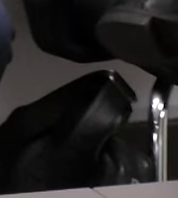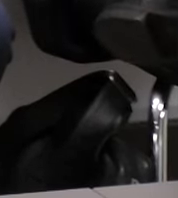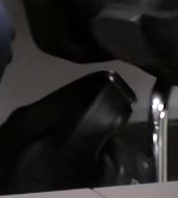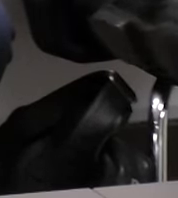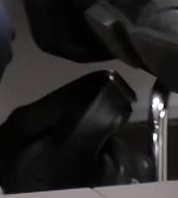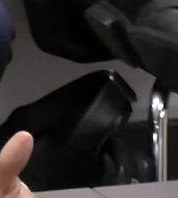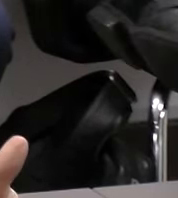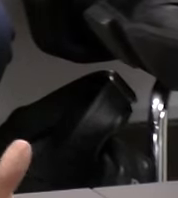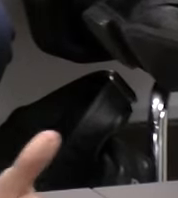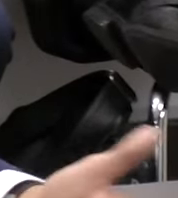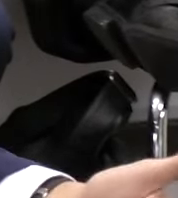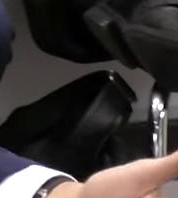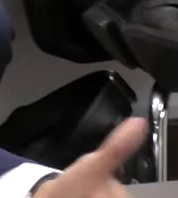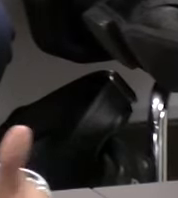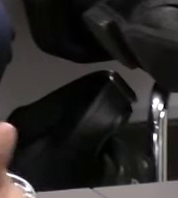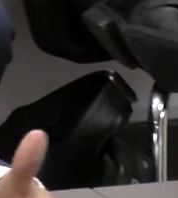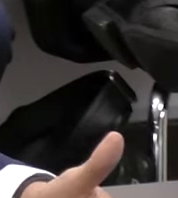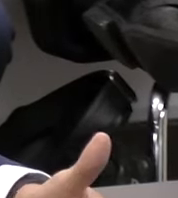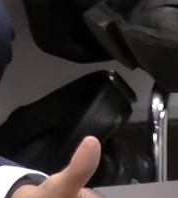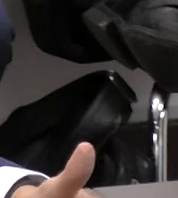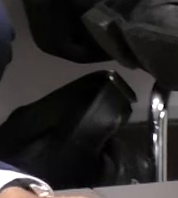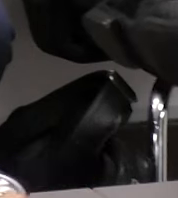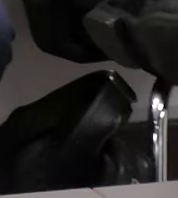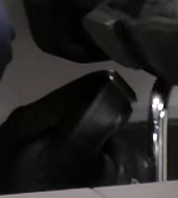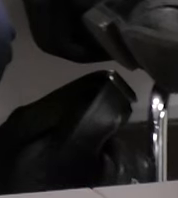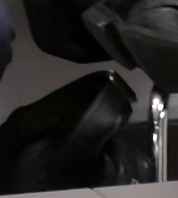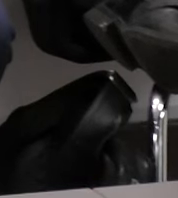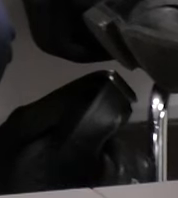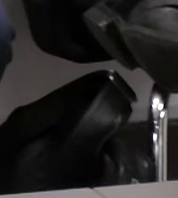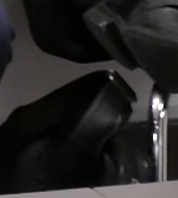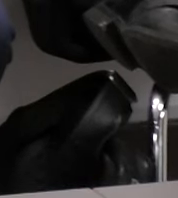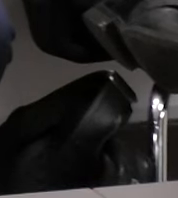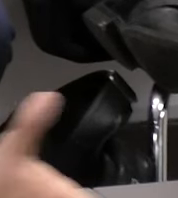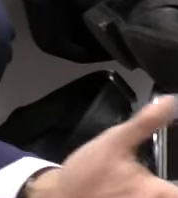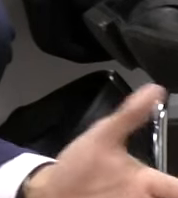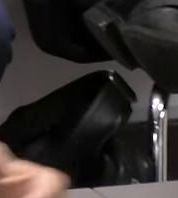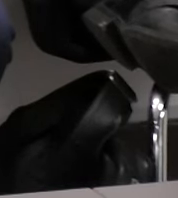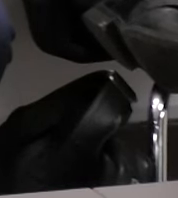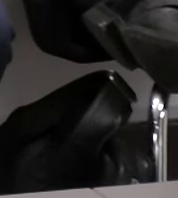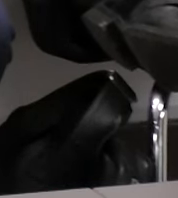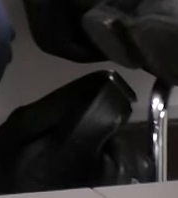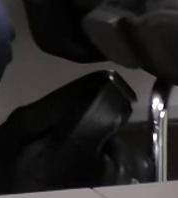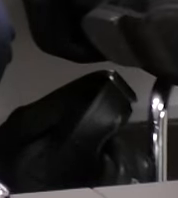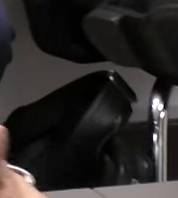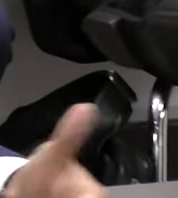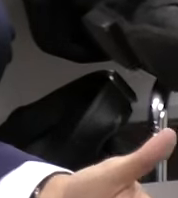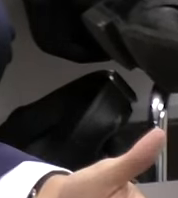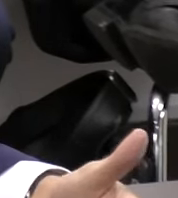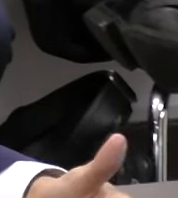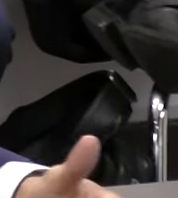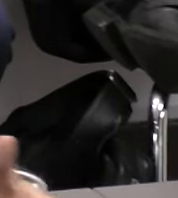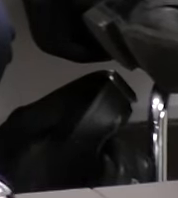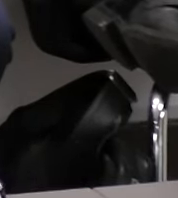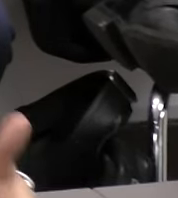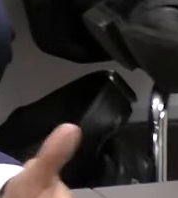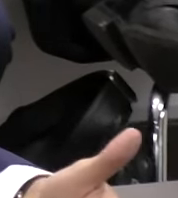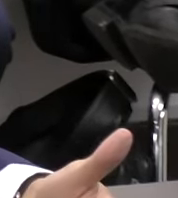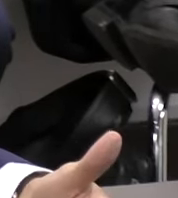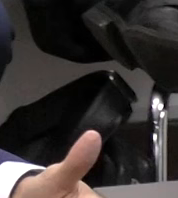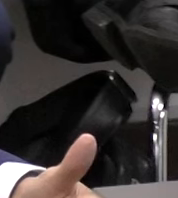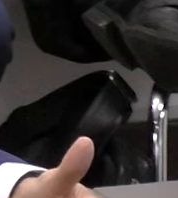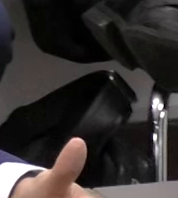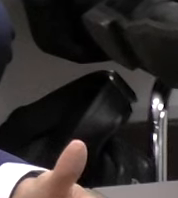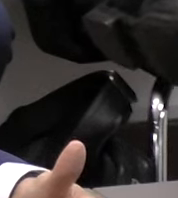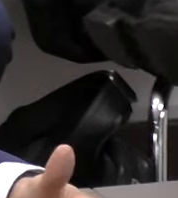absolvida da imputação que recai sobre si né ou seja eh Há um juízo negativo de culpabilidade do